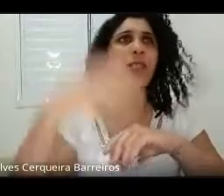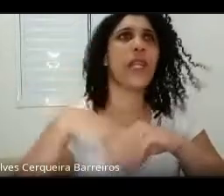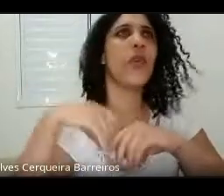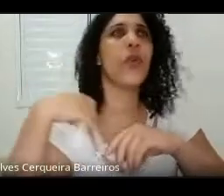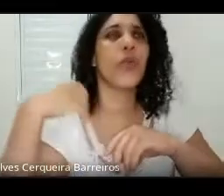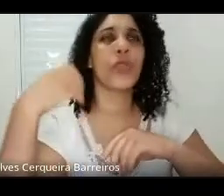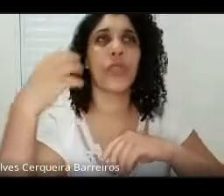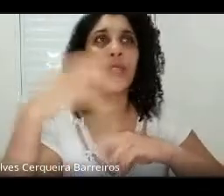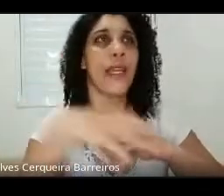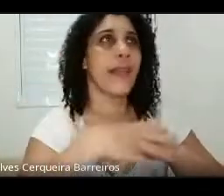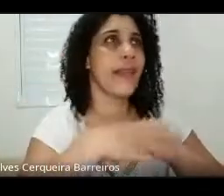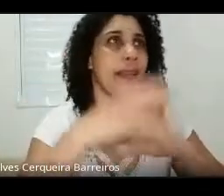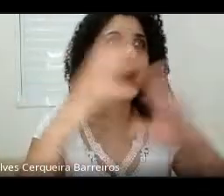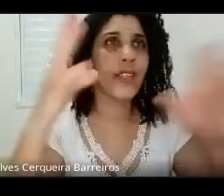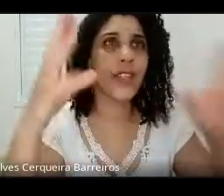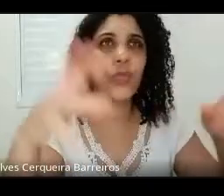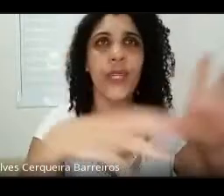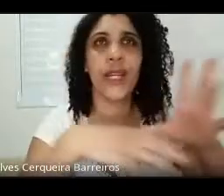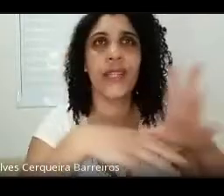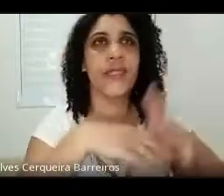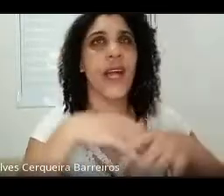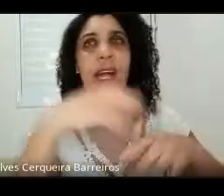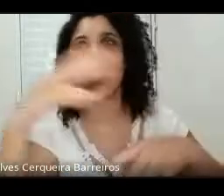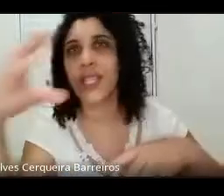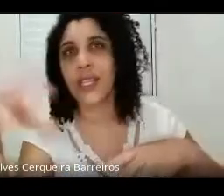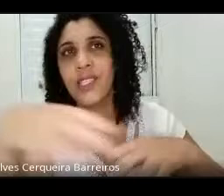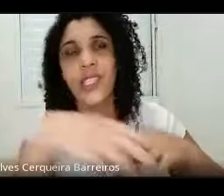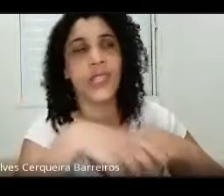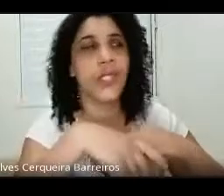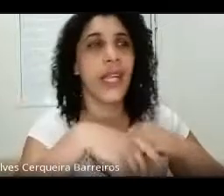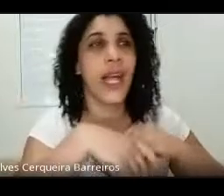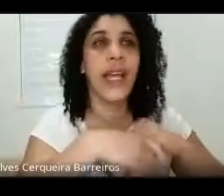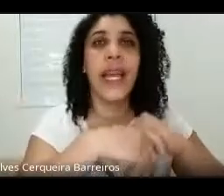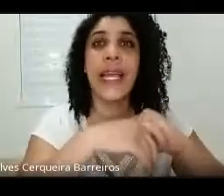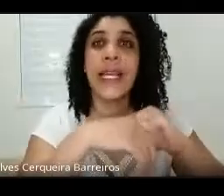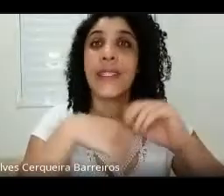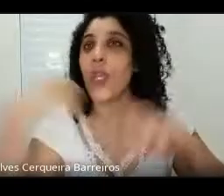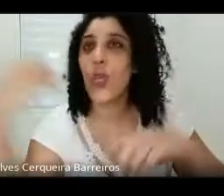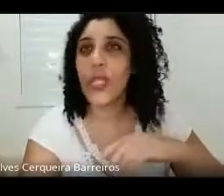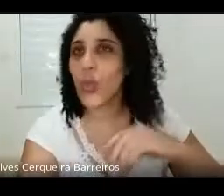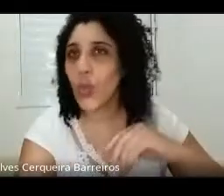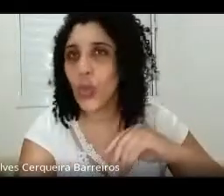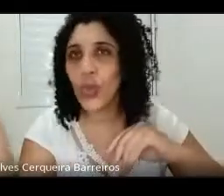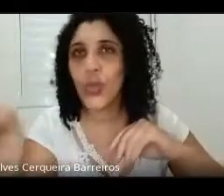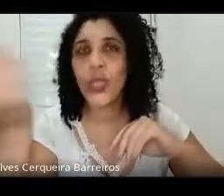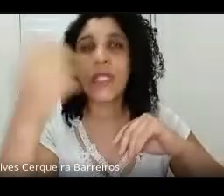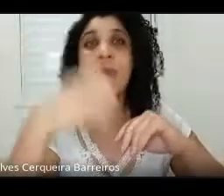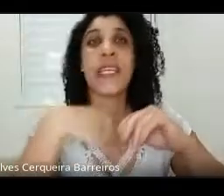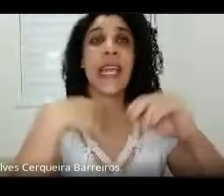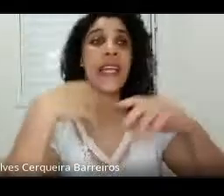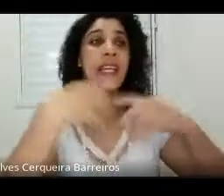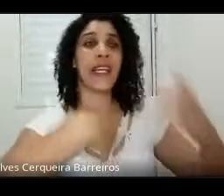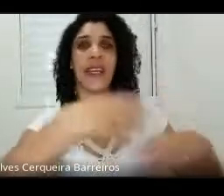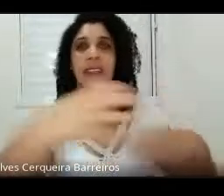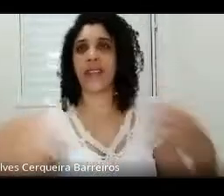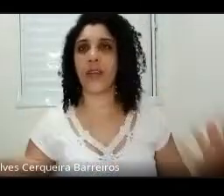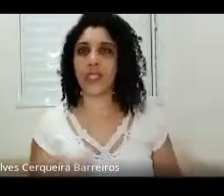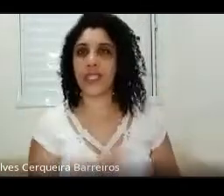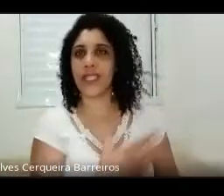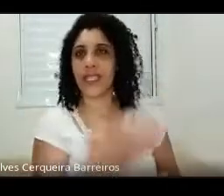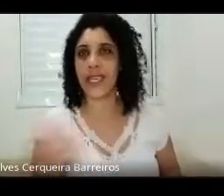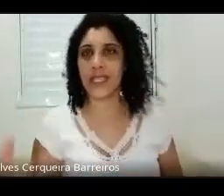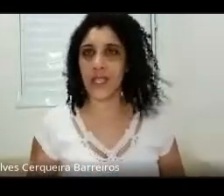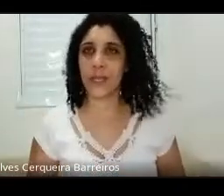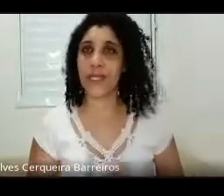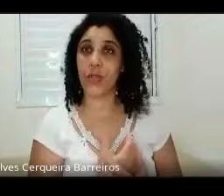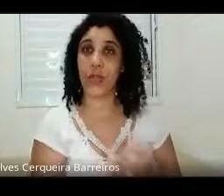ele mora no interior, só tem ele de surdo naquela cidade, naquela região, sei lá. Não tem contato com outros surdos. E aí ele cria, né, alguns